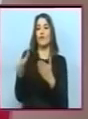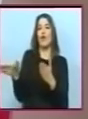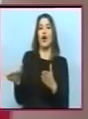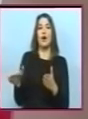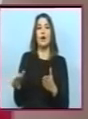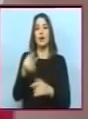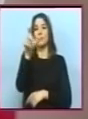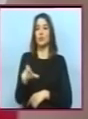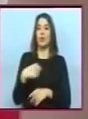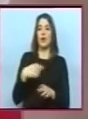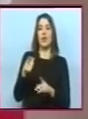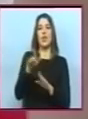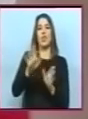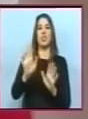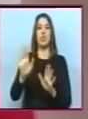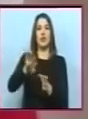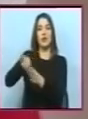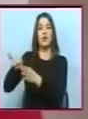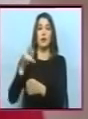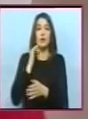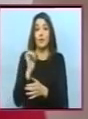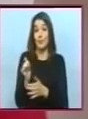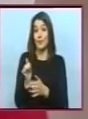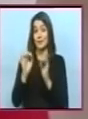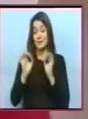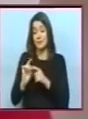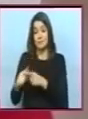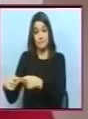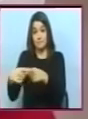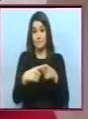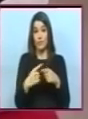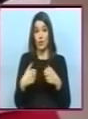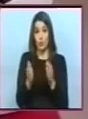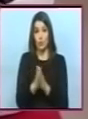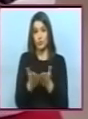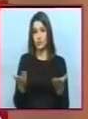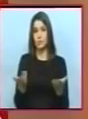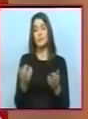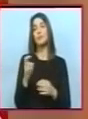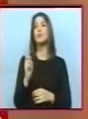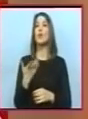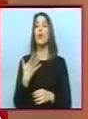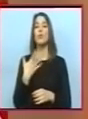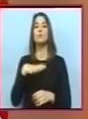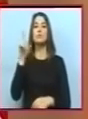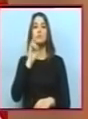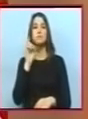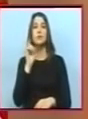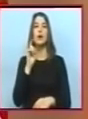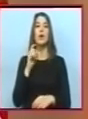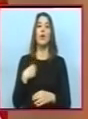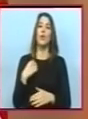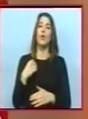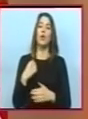cenário, mas também protegendo ou querendo beneficiar pessoas